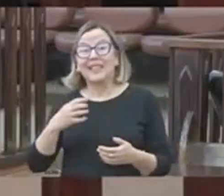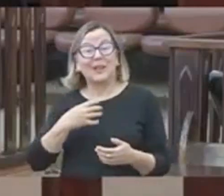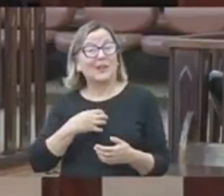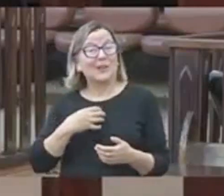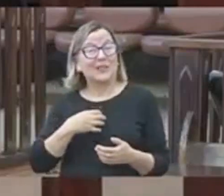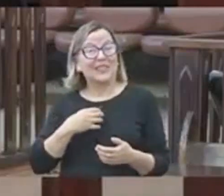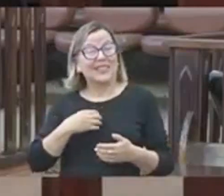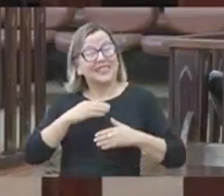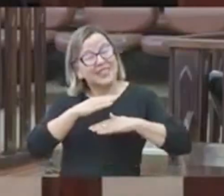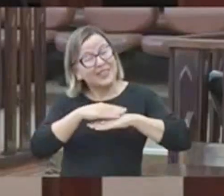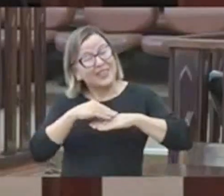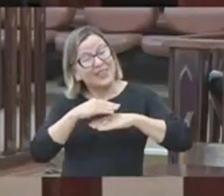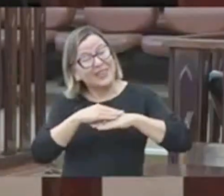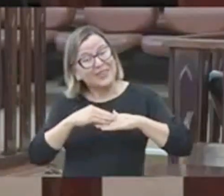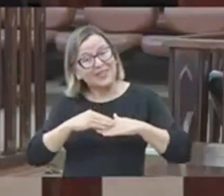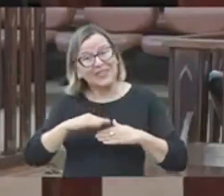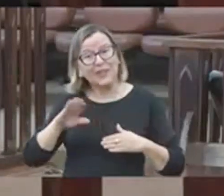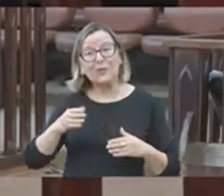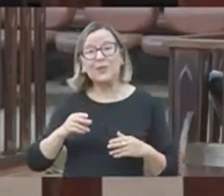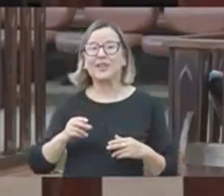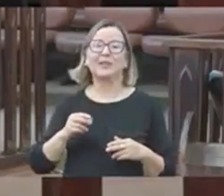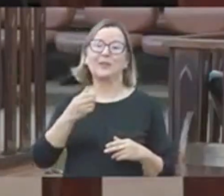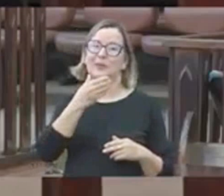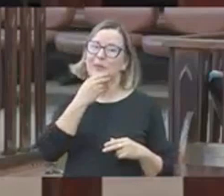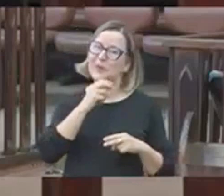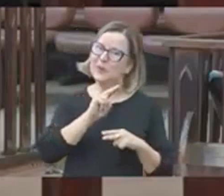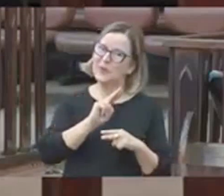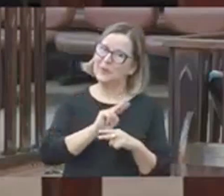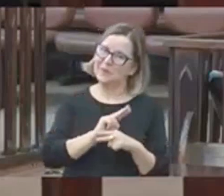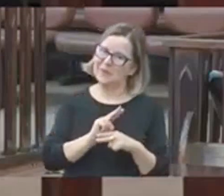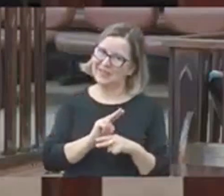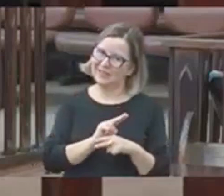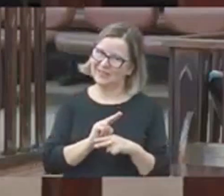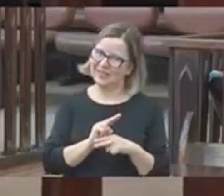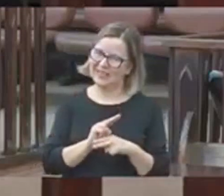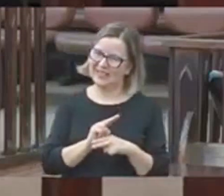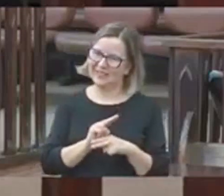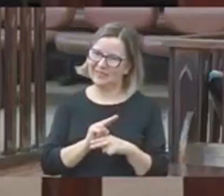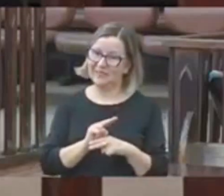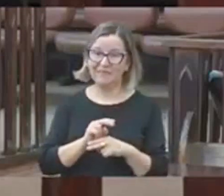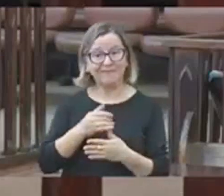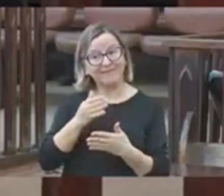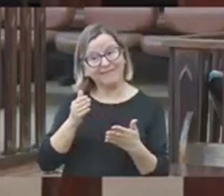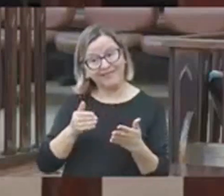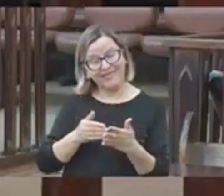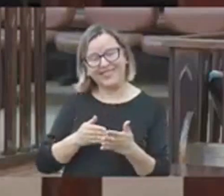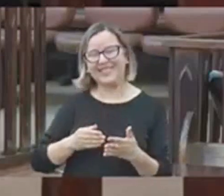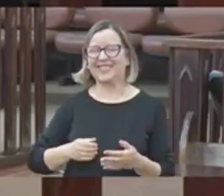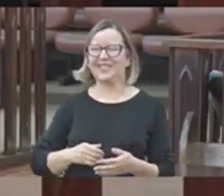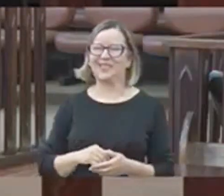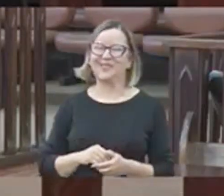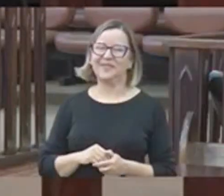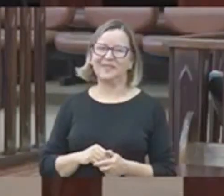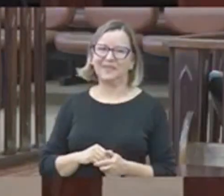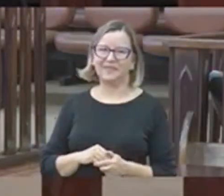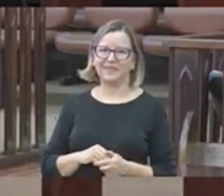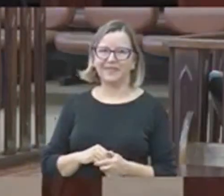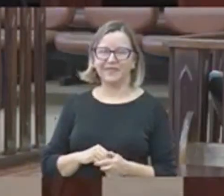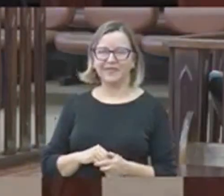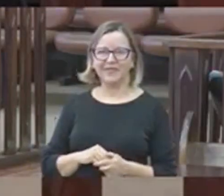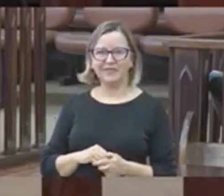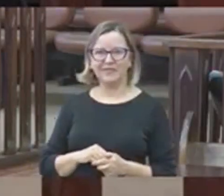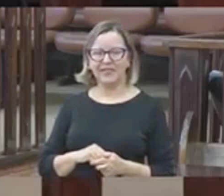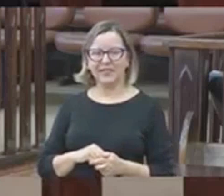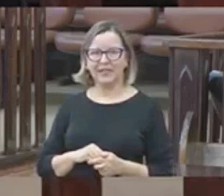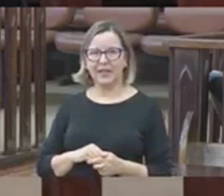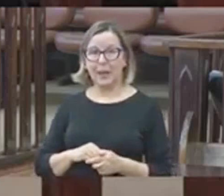esta pregação que nós vemos de uma sociedade desequilibrada, que quer dizer